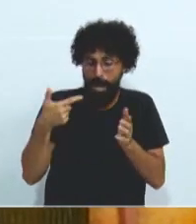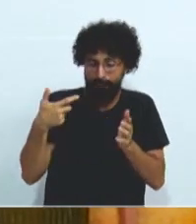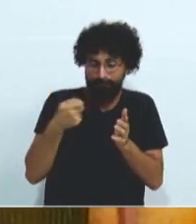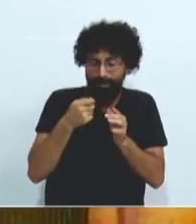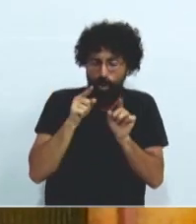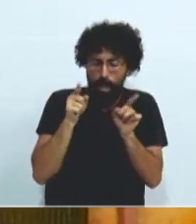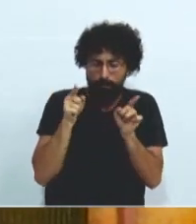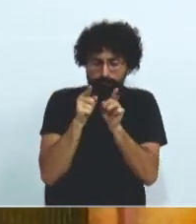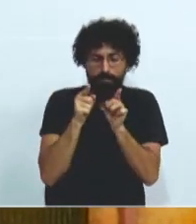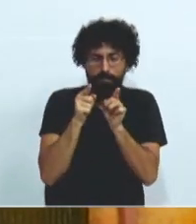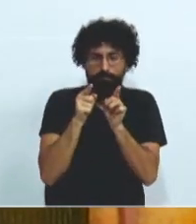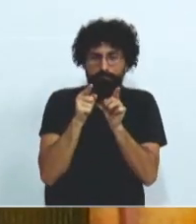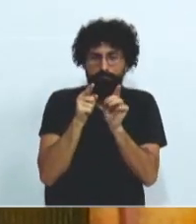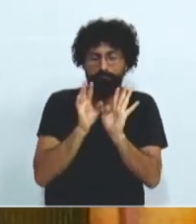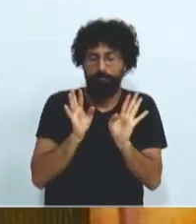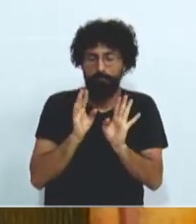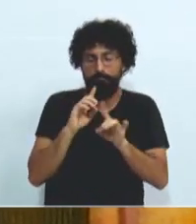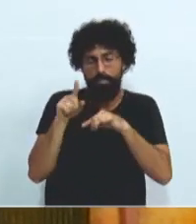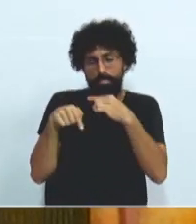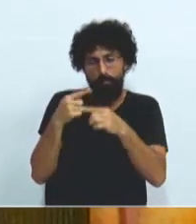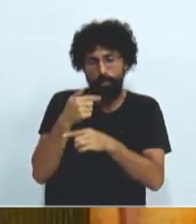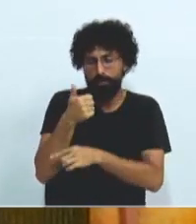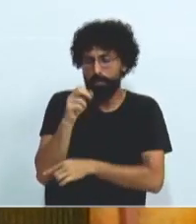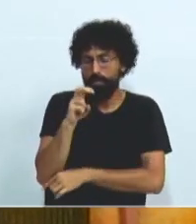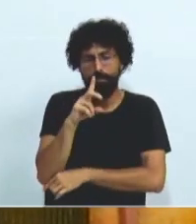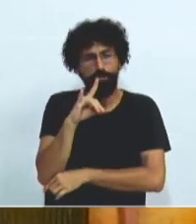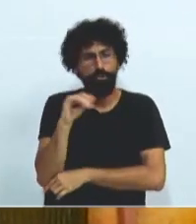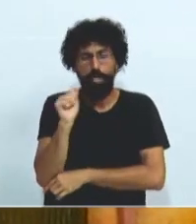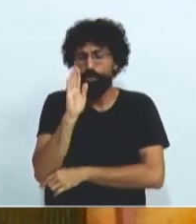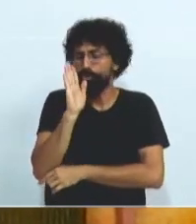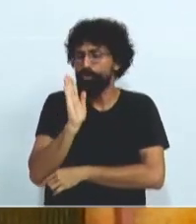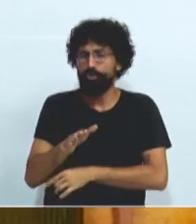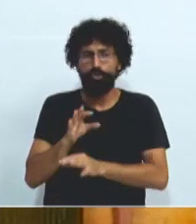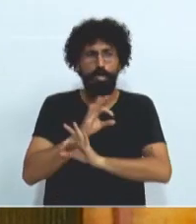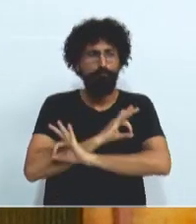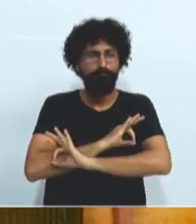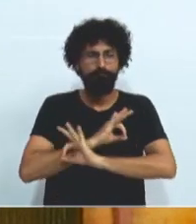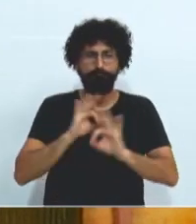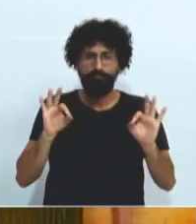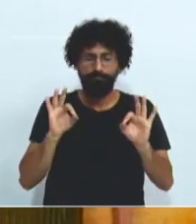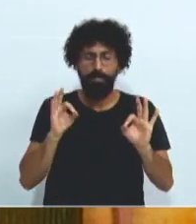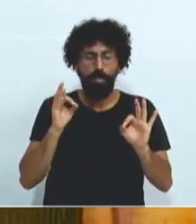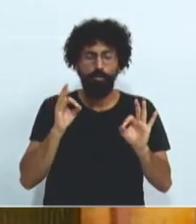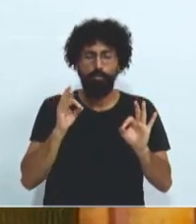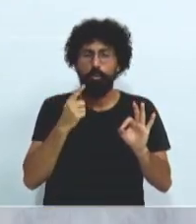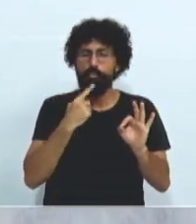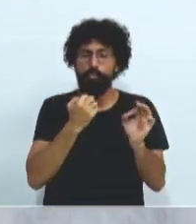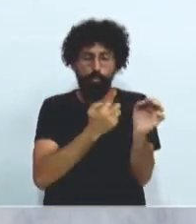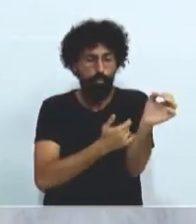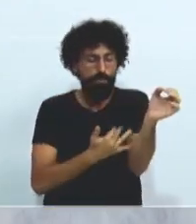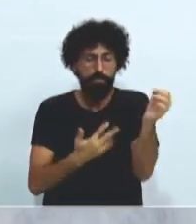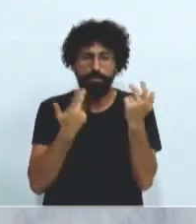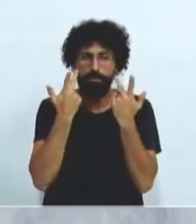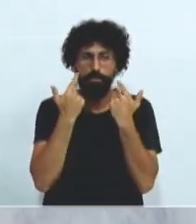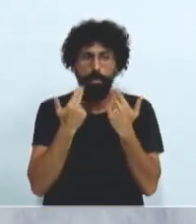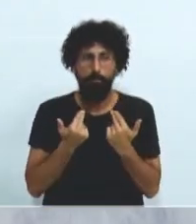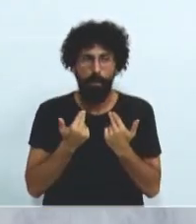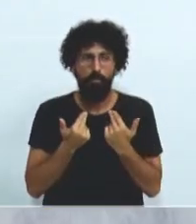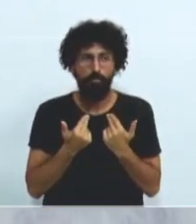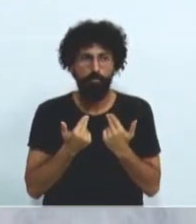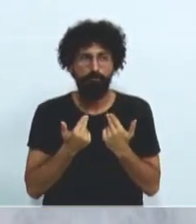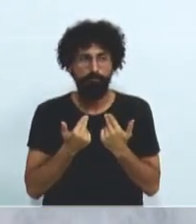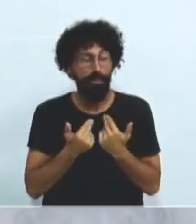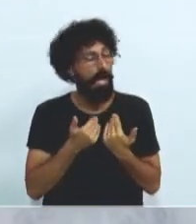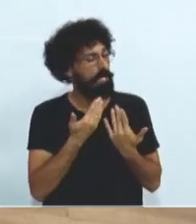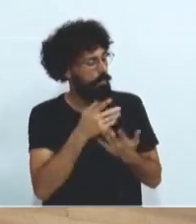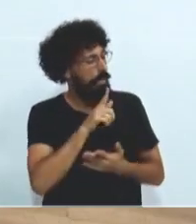que a gente fala. E depois de 15 dias, você já está recuperado. Seu sangue já está todo de volta. Mas você vai estar ali com todo o suporte, né? De uma com